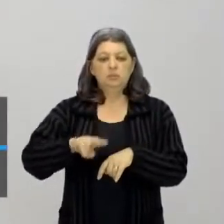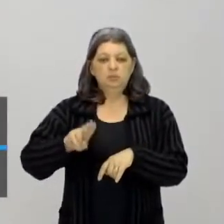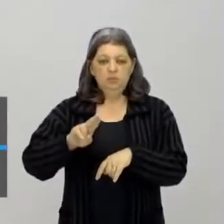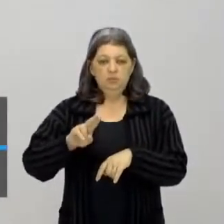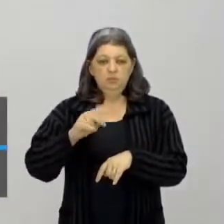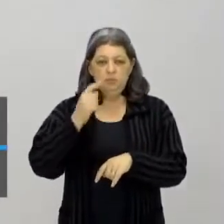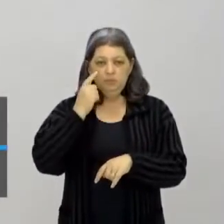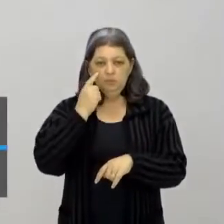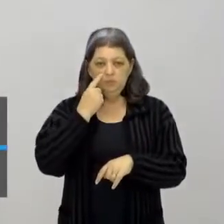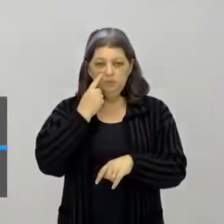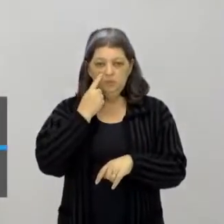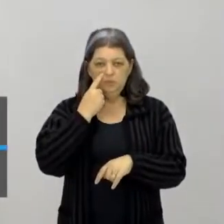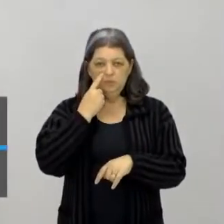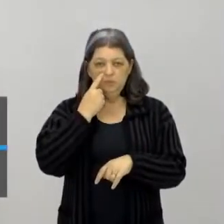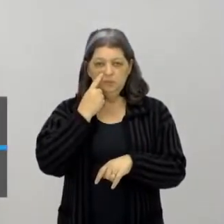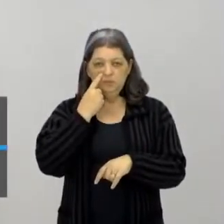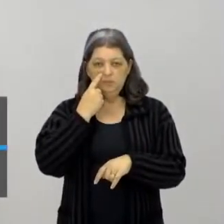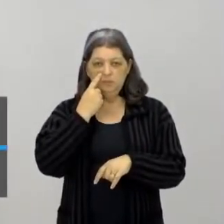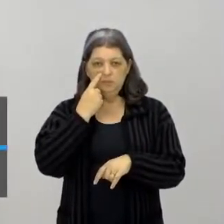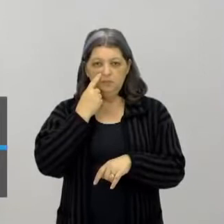aqui